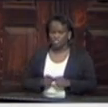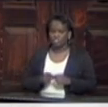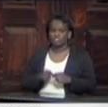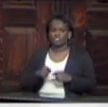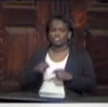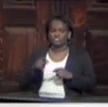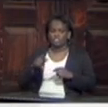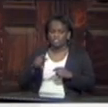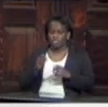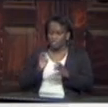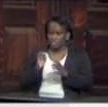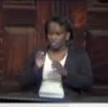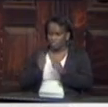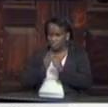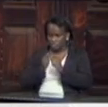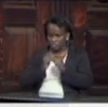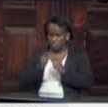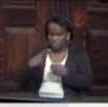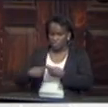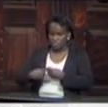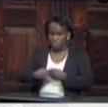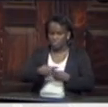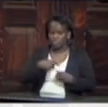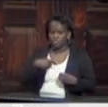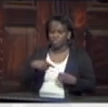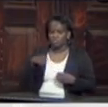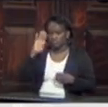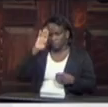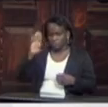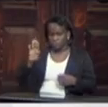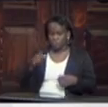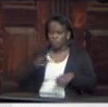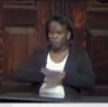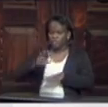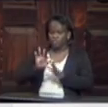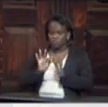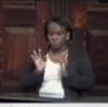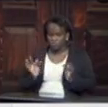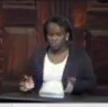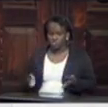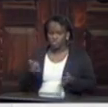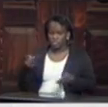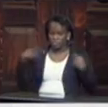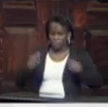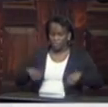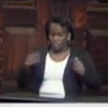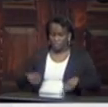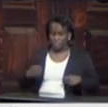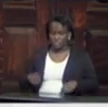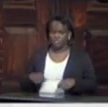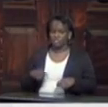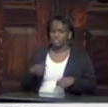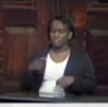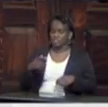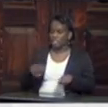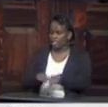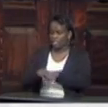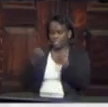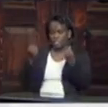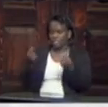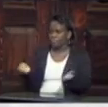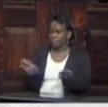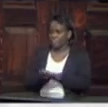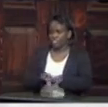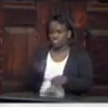do interior, em especial aquela imprensa, sabe, mais humilde, aquela que precisa, quebra, fecha as portas.